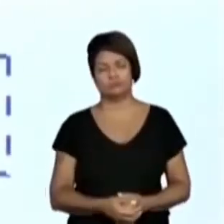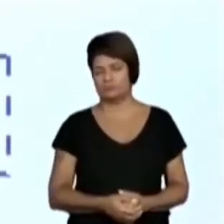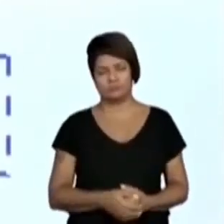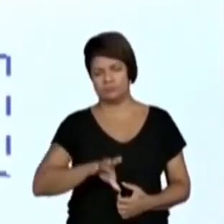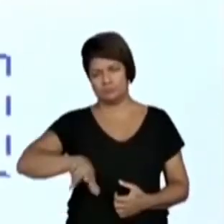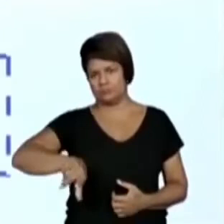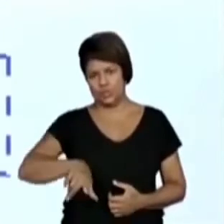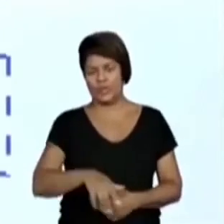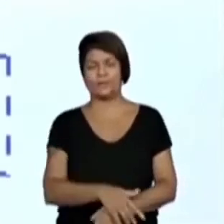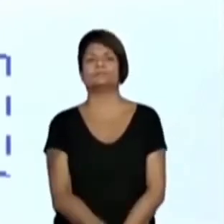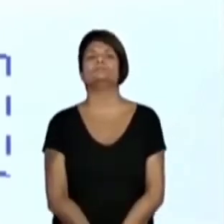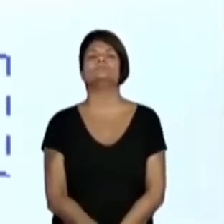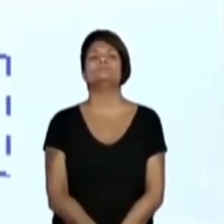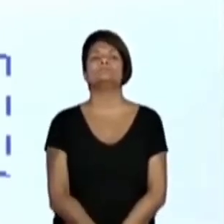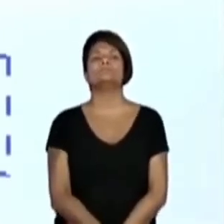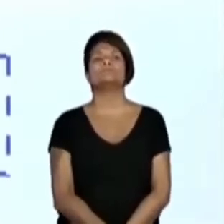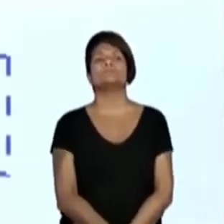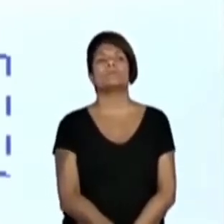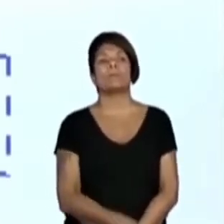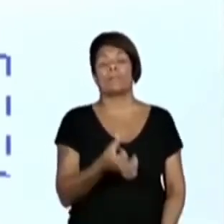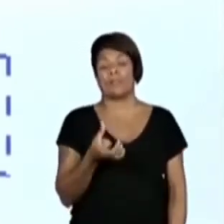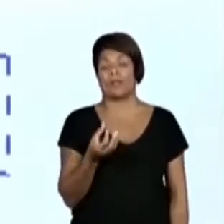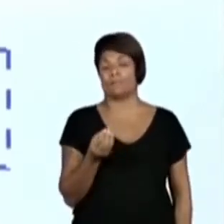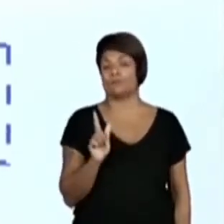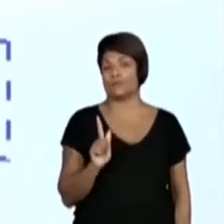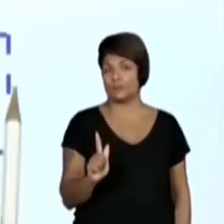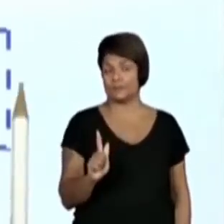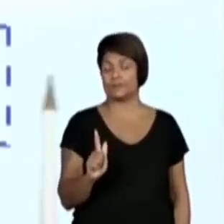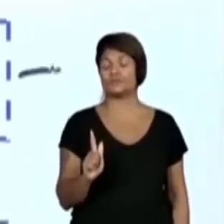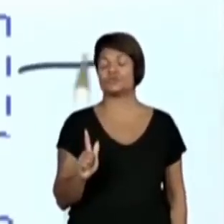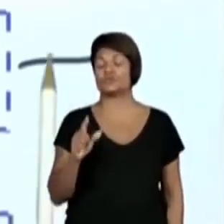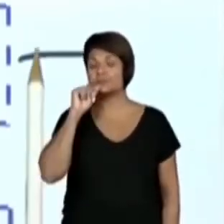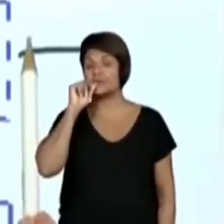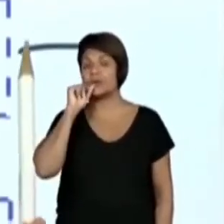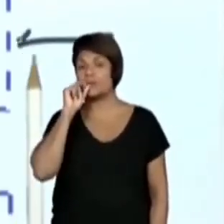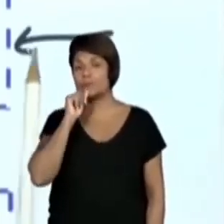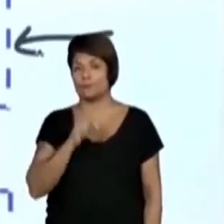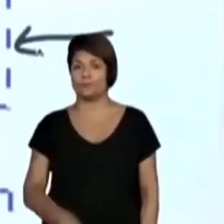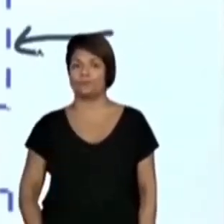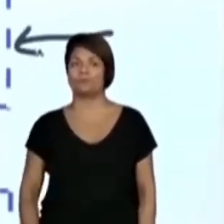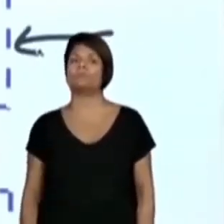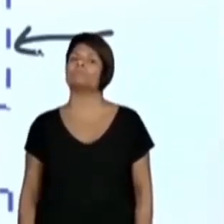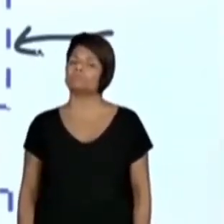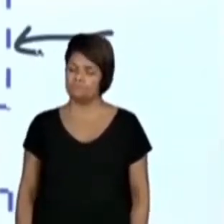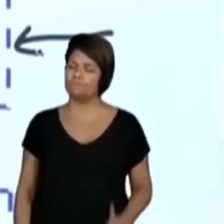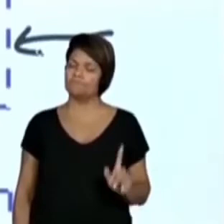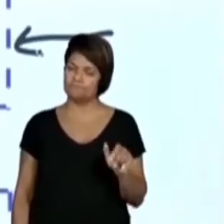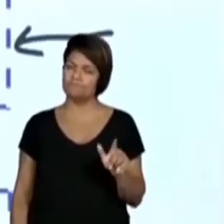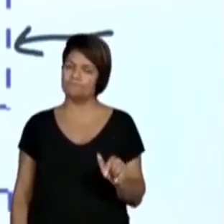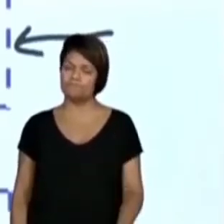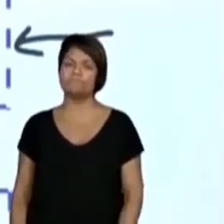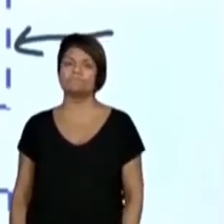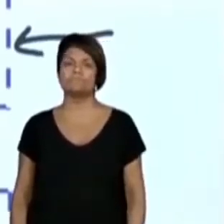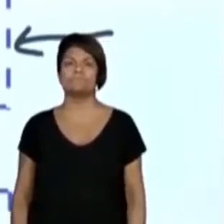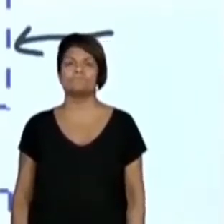Não é um ingrediente. 60 gramas de sal é um